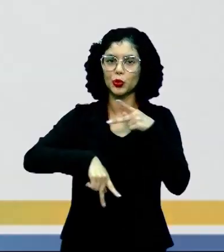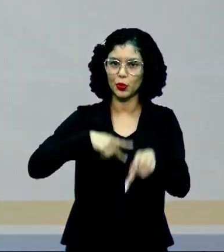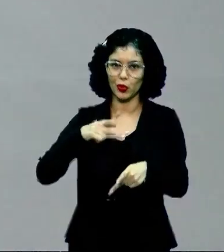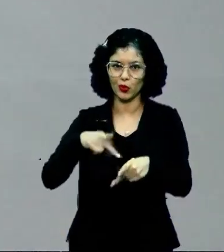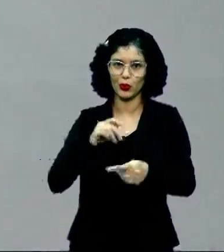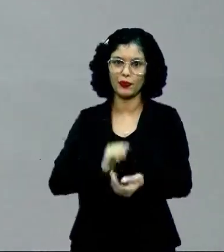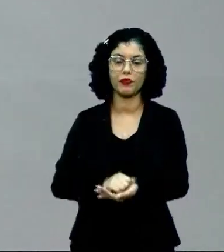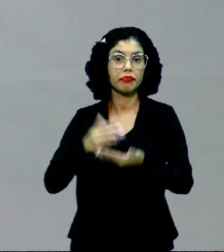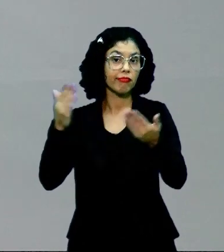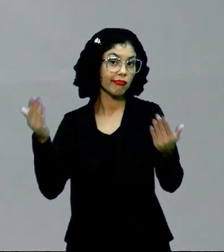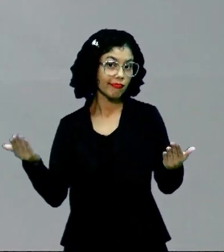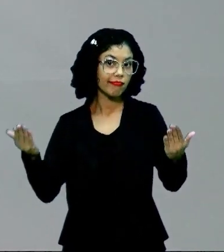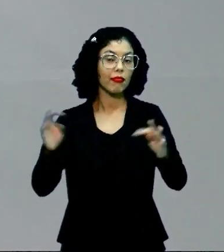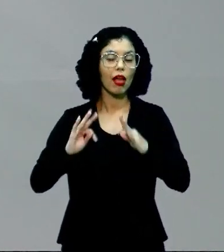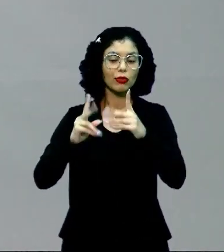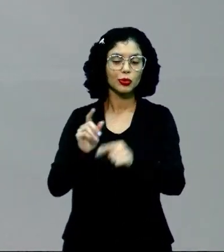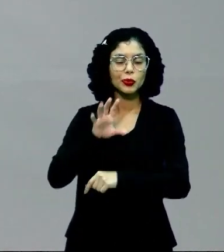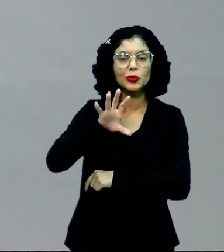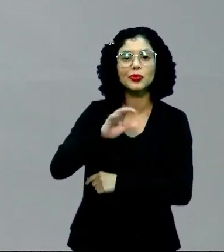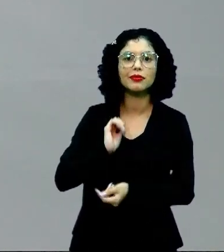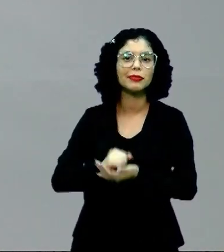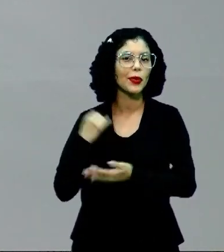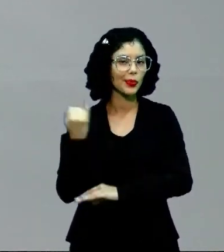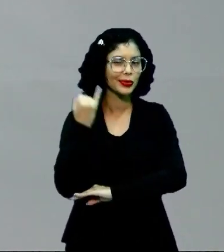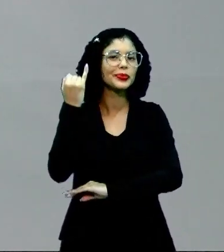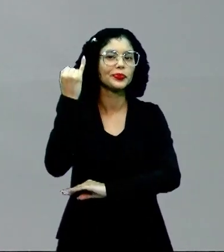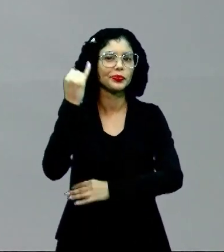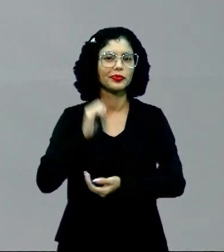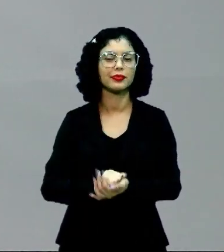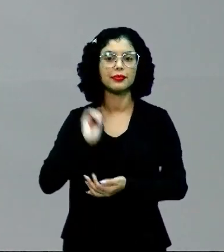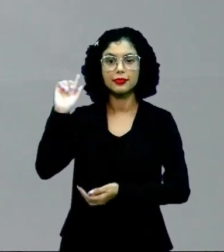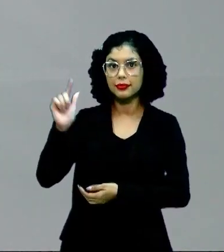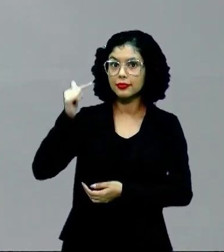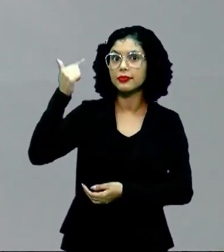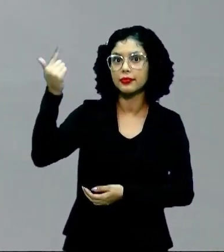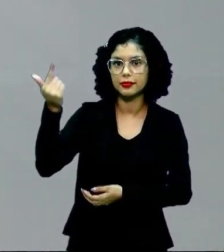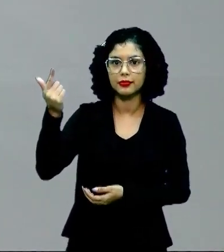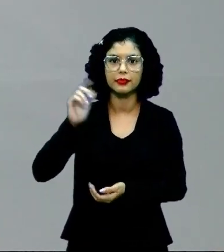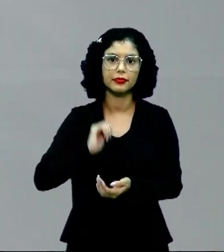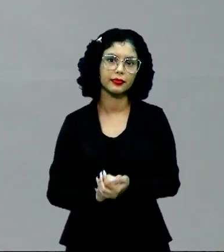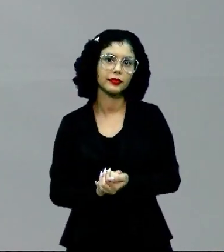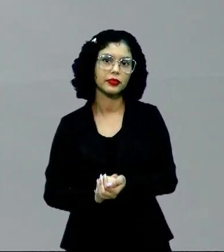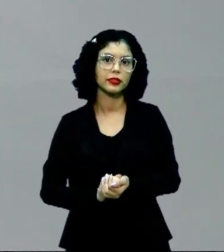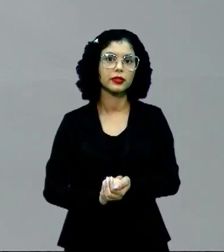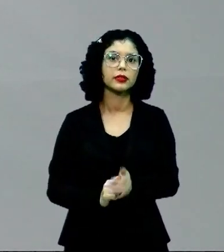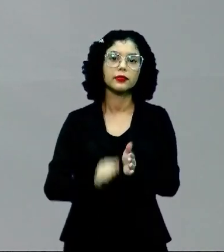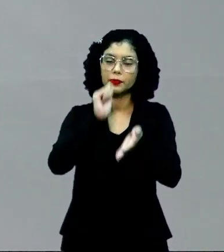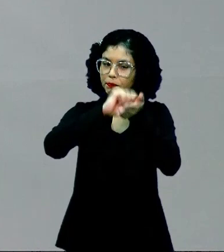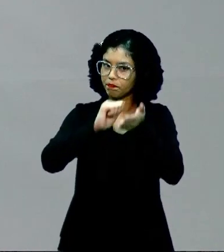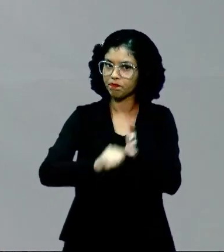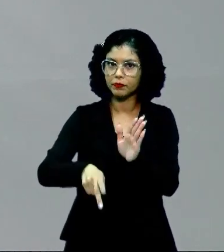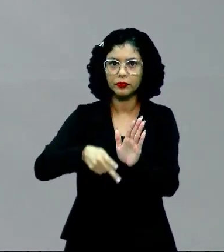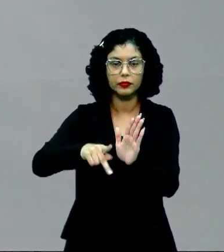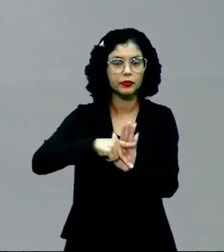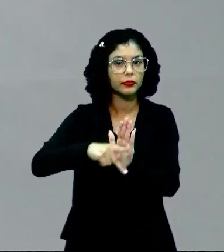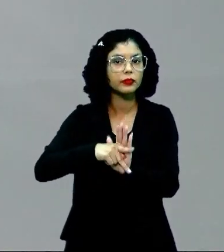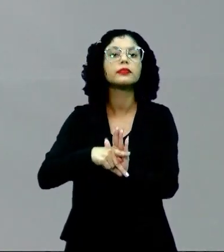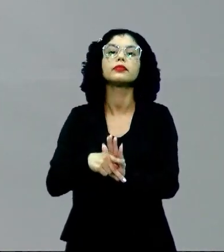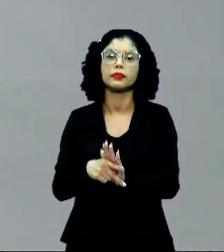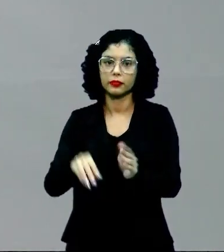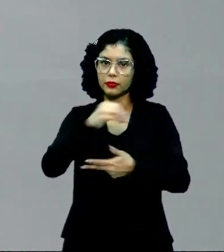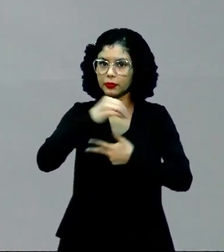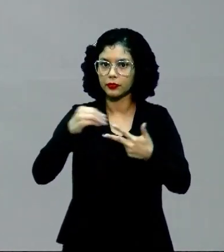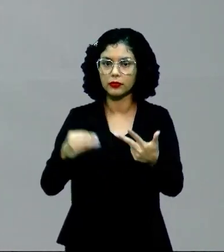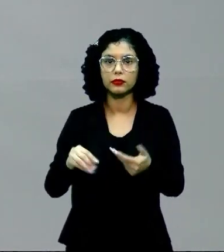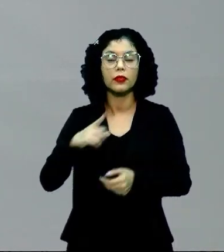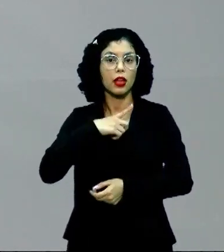povo. Então, tudo isso é muito importante. Lá na cartilha do Enem mesmo, você vai observar